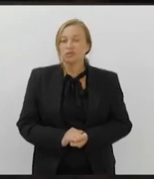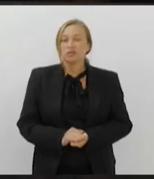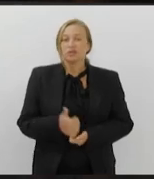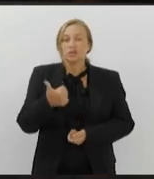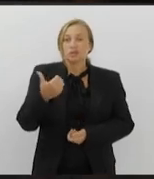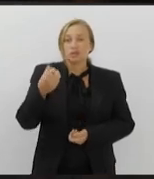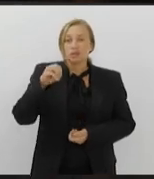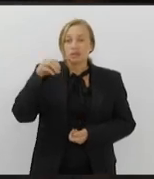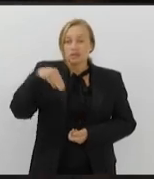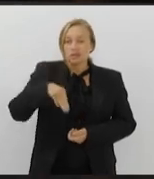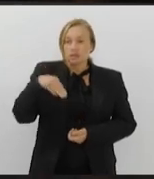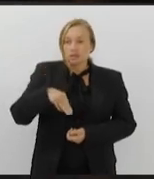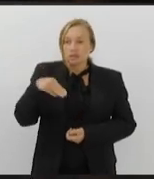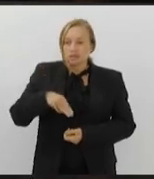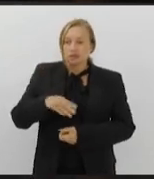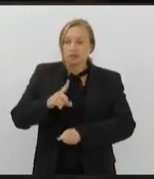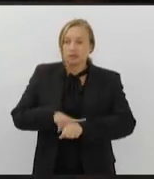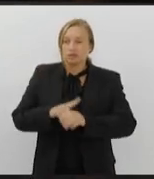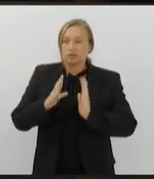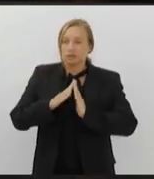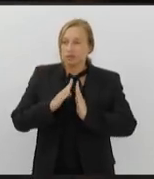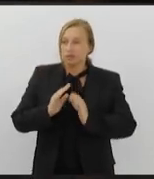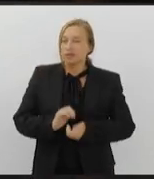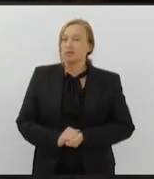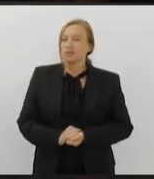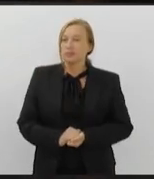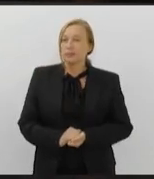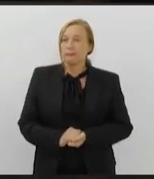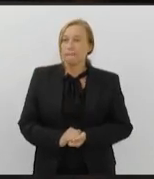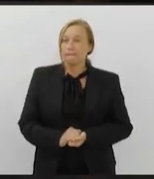dispõe de 10 minutos regimentais.